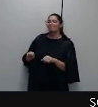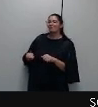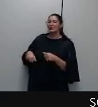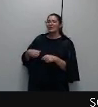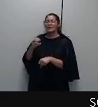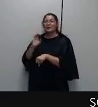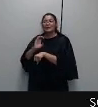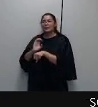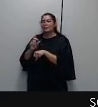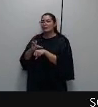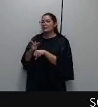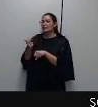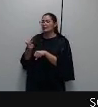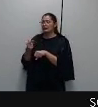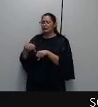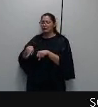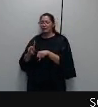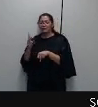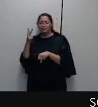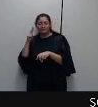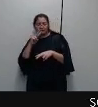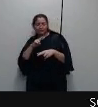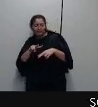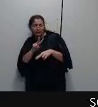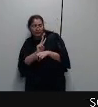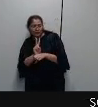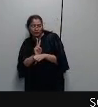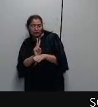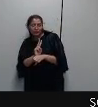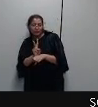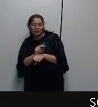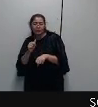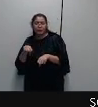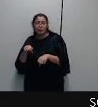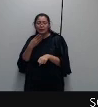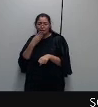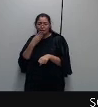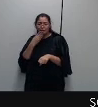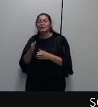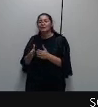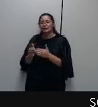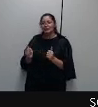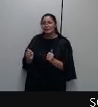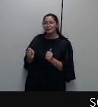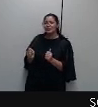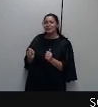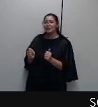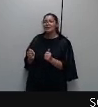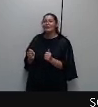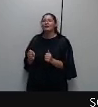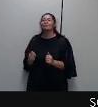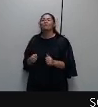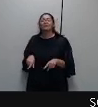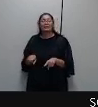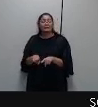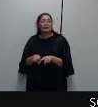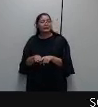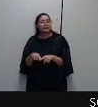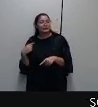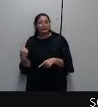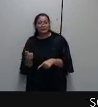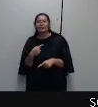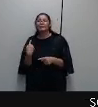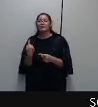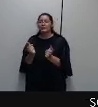então vigia então aqui eu vou eu vou pedir licença divergência já também inaugurada